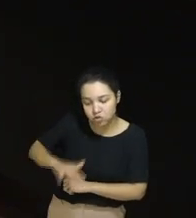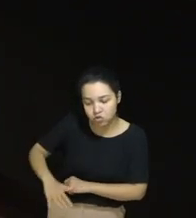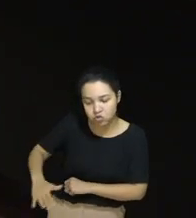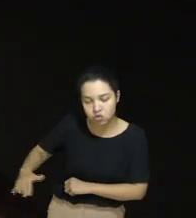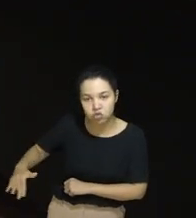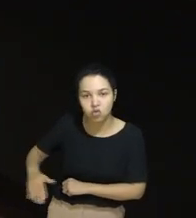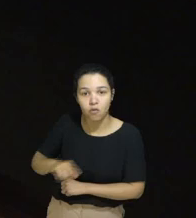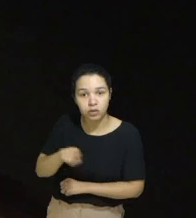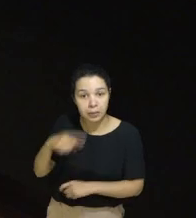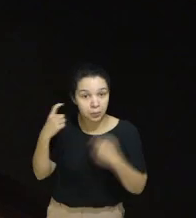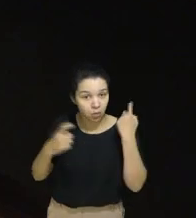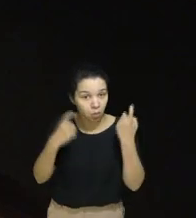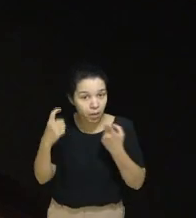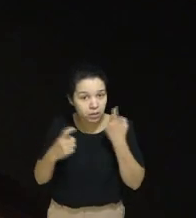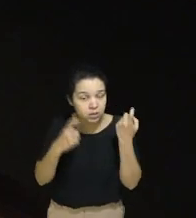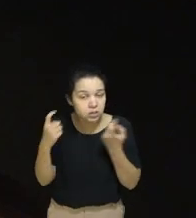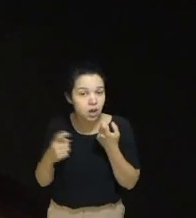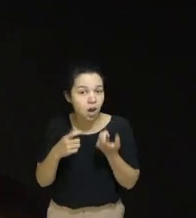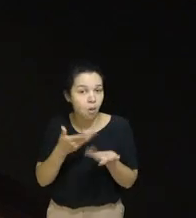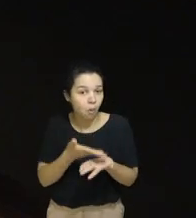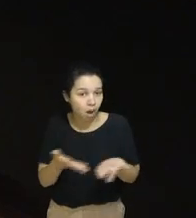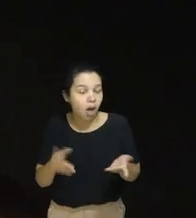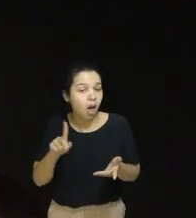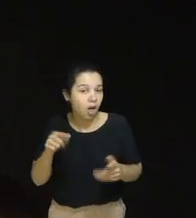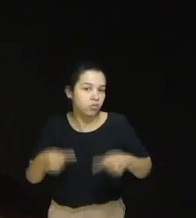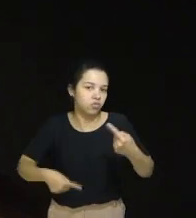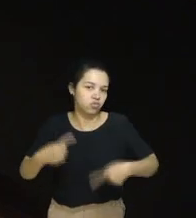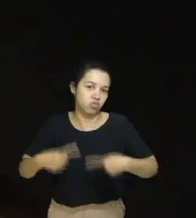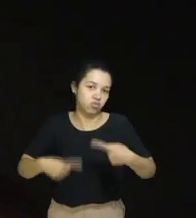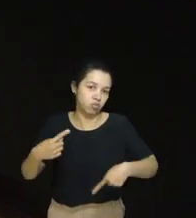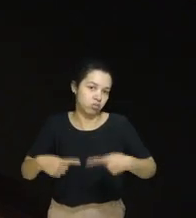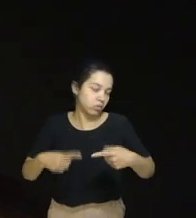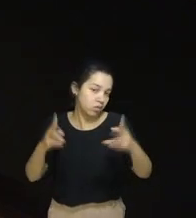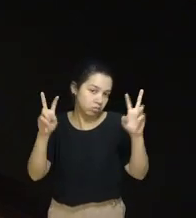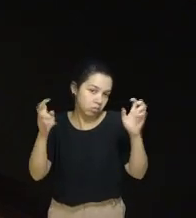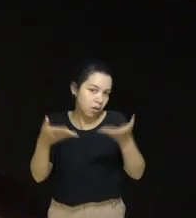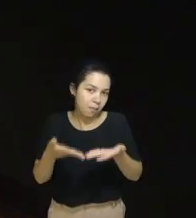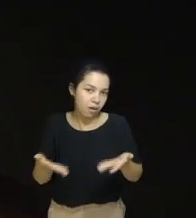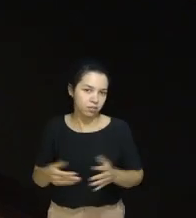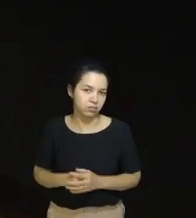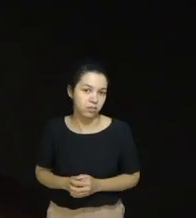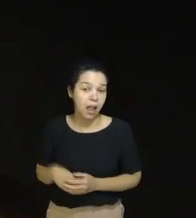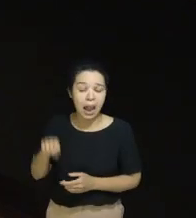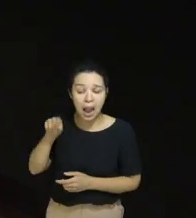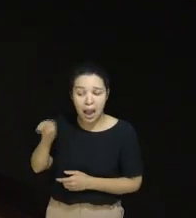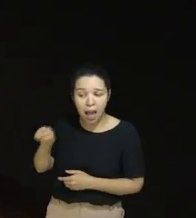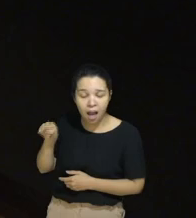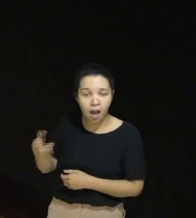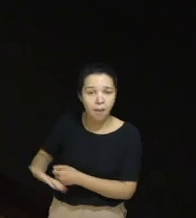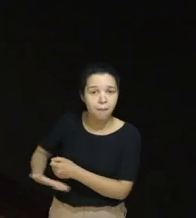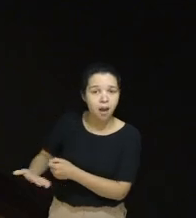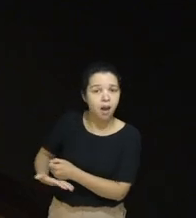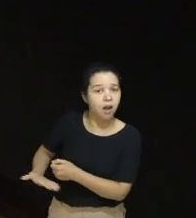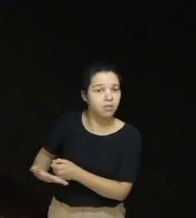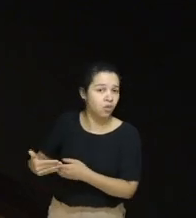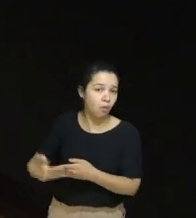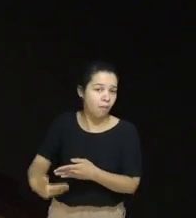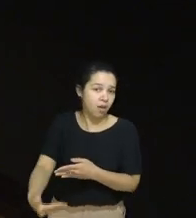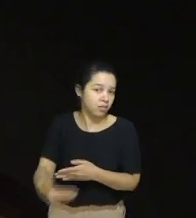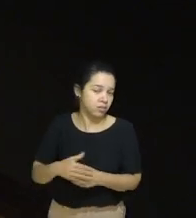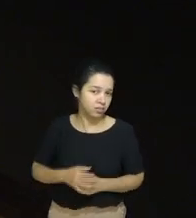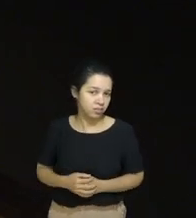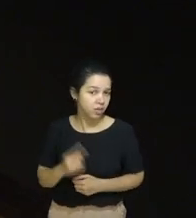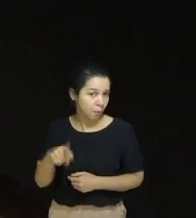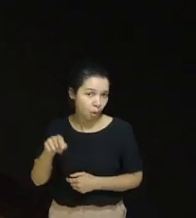de vocês lá com as meninas é essa discussão. Começa lá, na base. E há de chegar um momento, Mário, que você vai me mandar